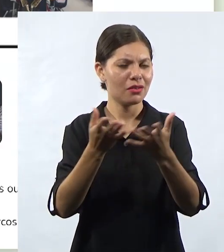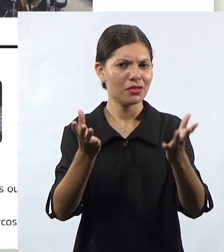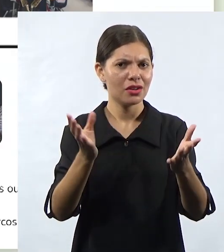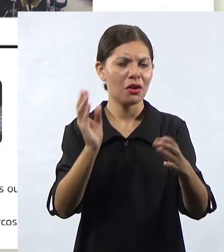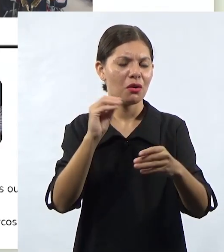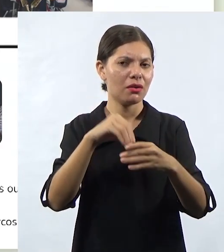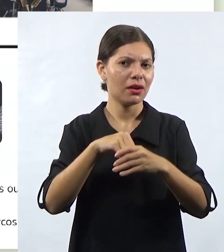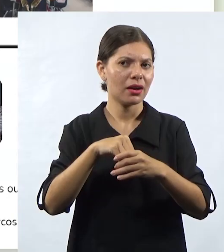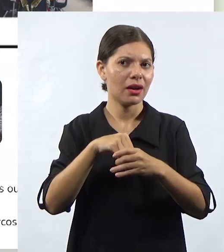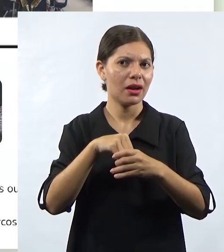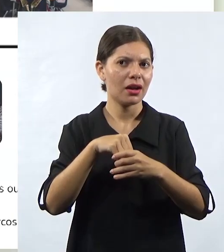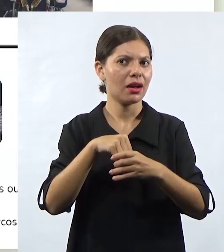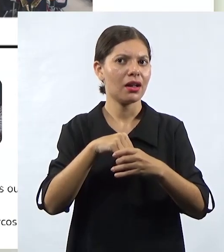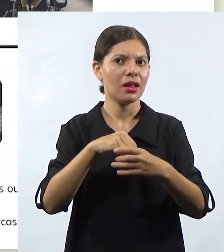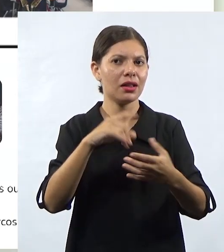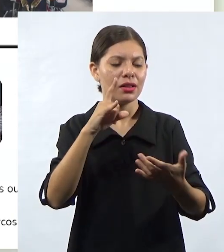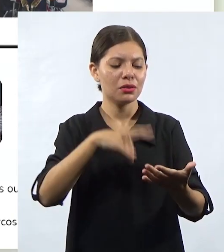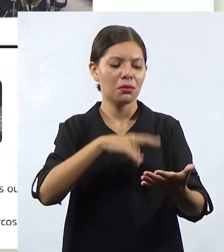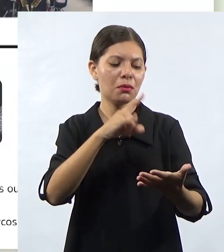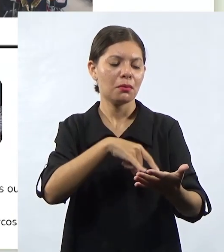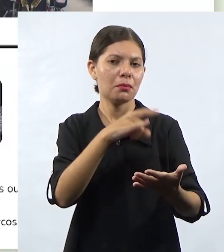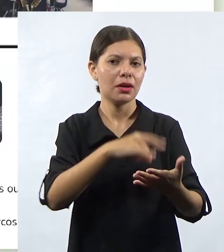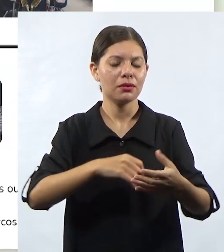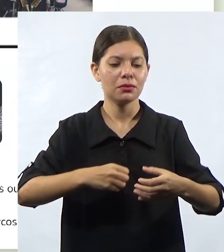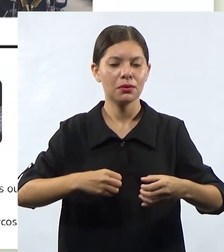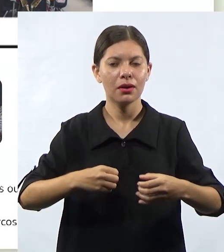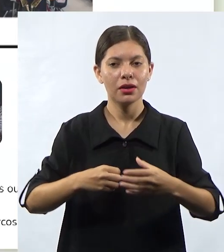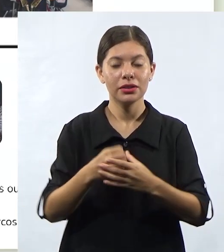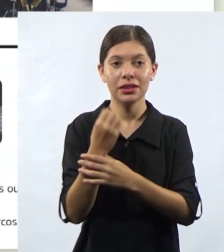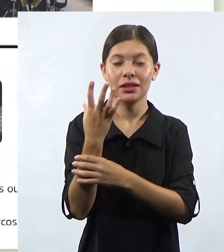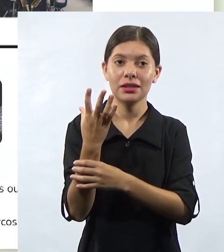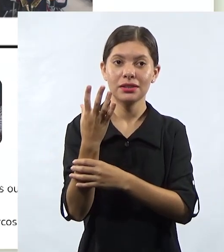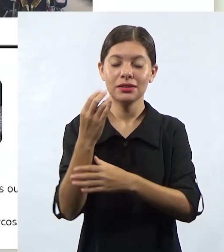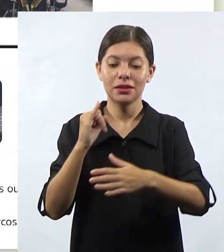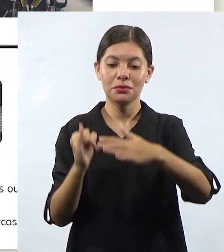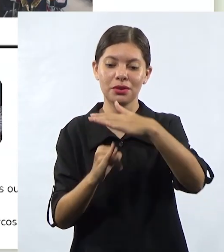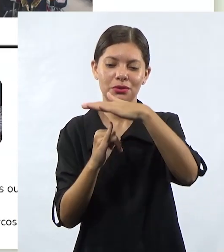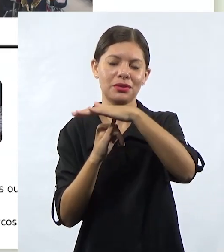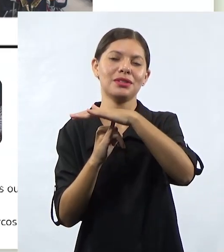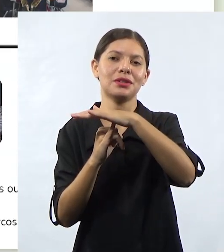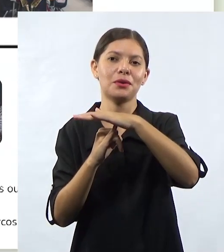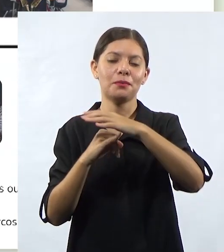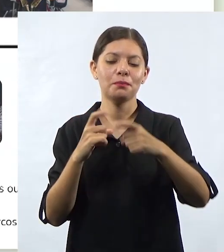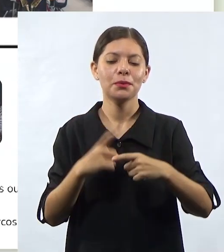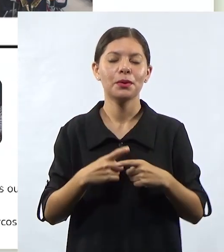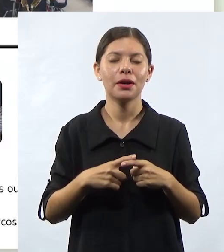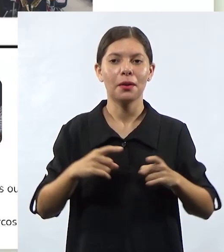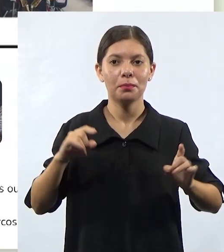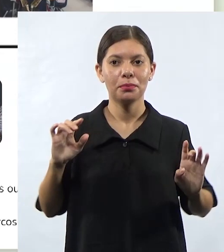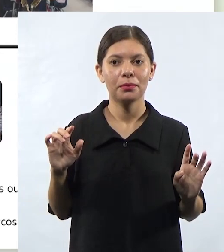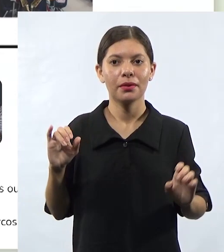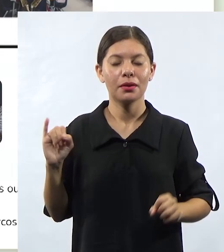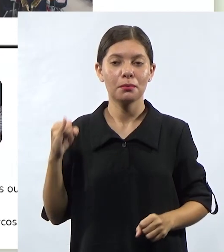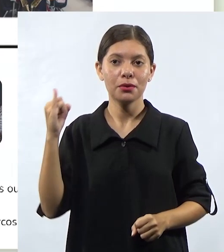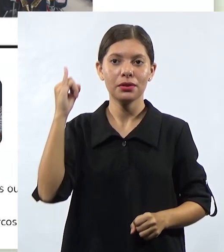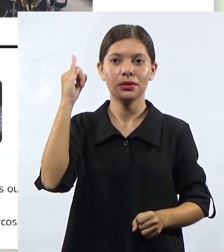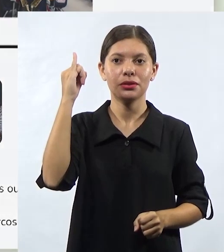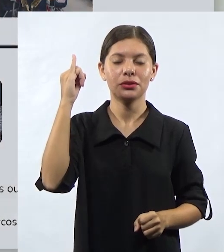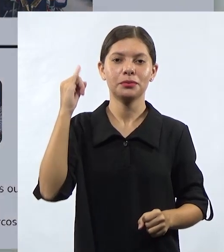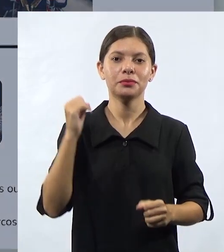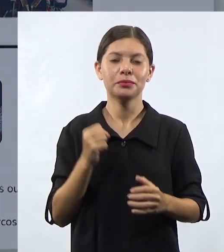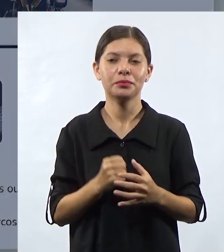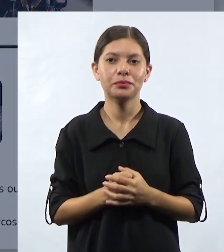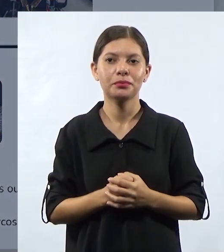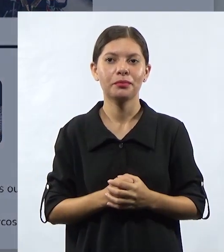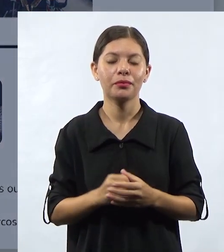a imagem do documento de criação daquela instituição, porque foi muito importante e você localizou aquele documento